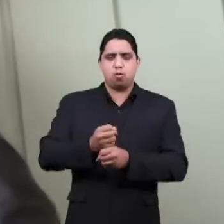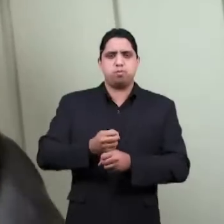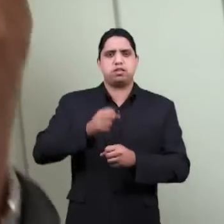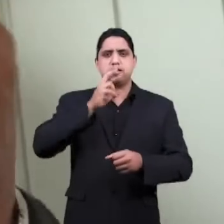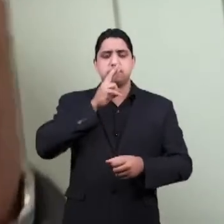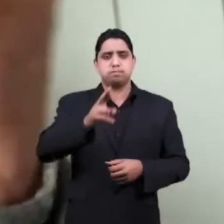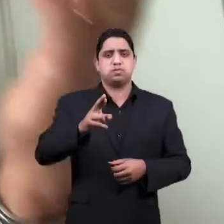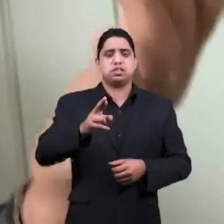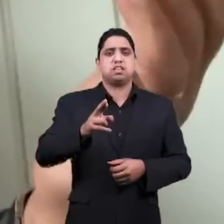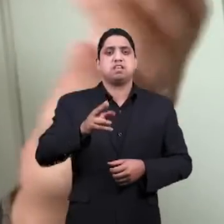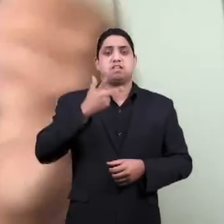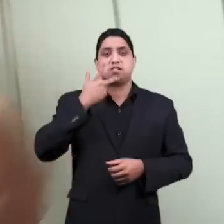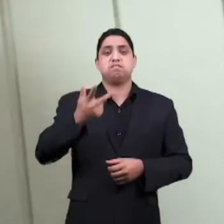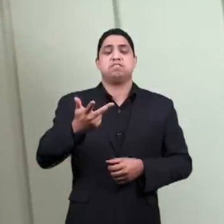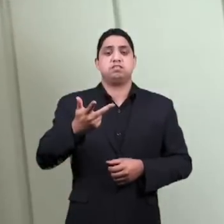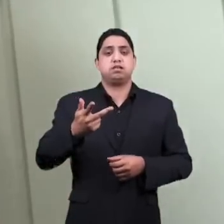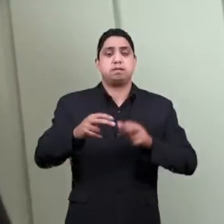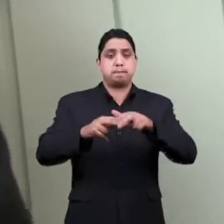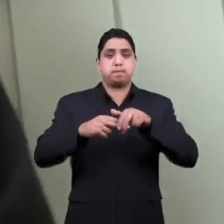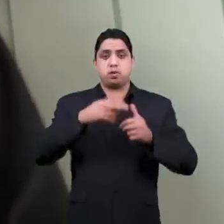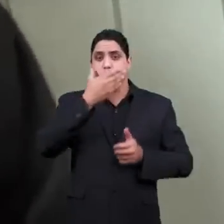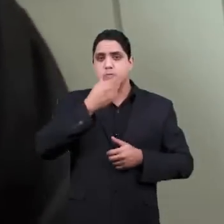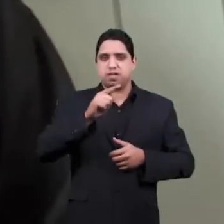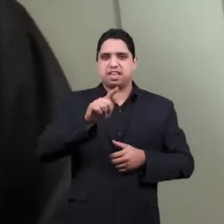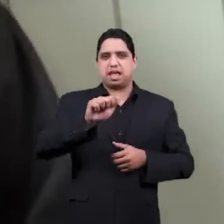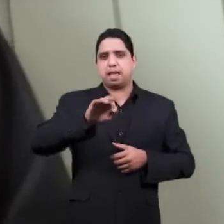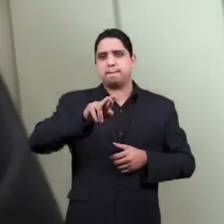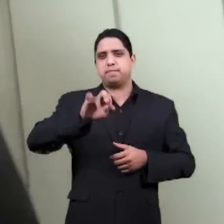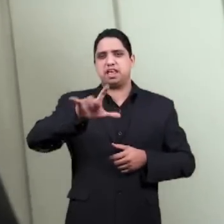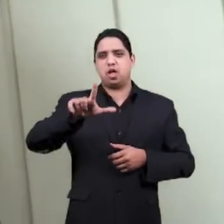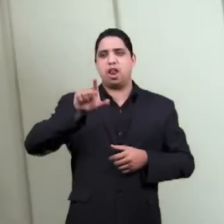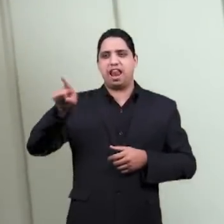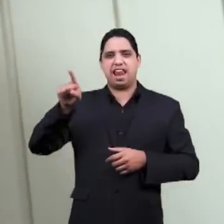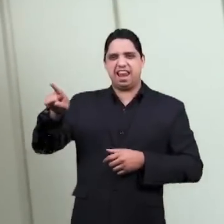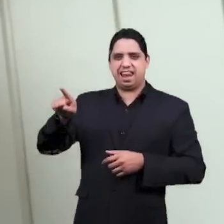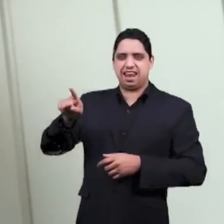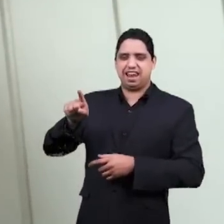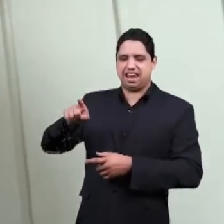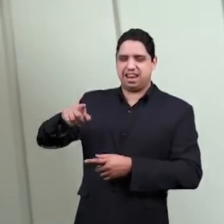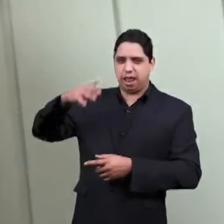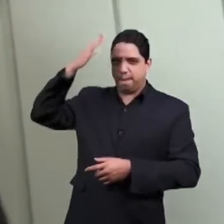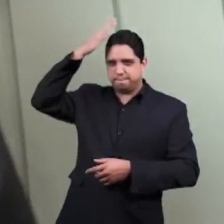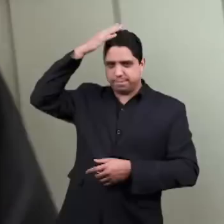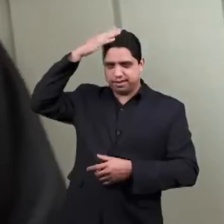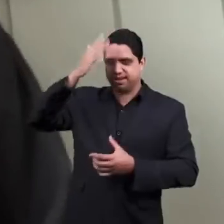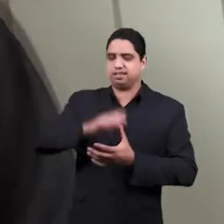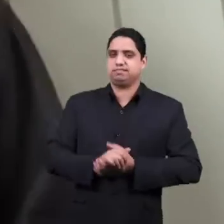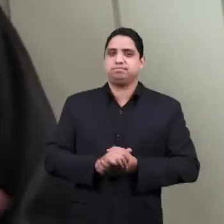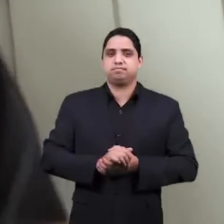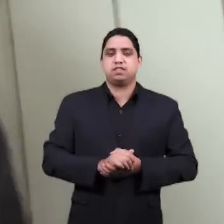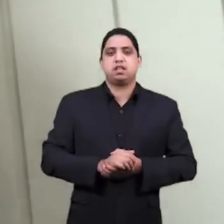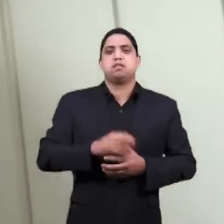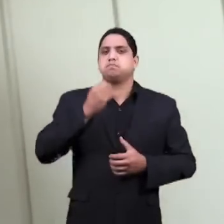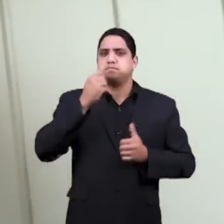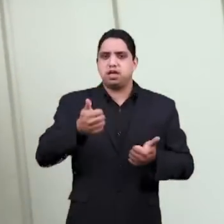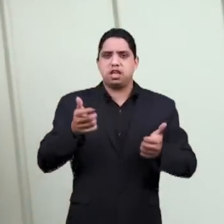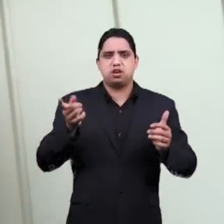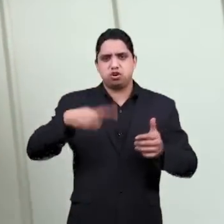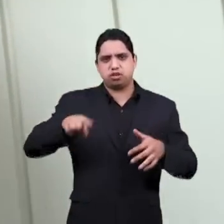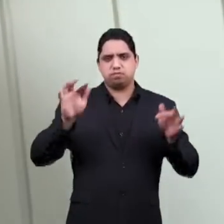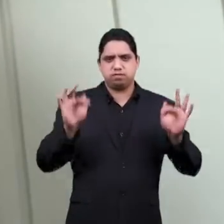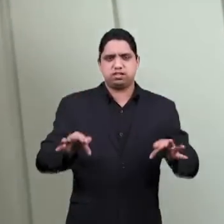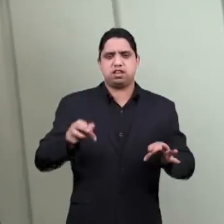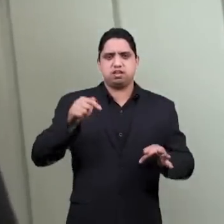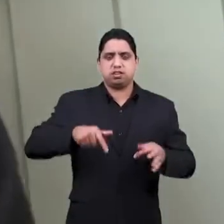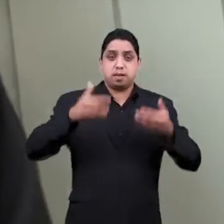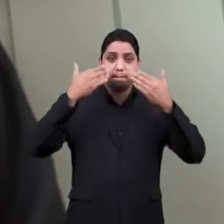completou a resposta que foi dada pelo Gabriel, lá de Breves, na Ilha do Marajó, no estado do Pará. Muito bem, nós chegamos assim ao